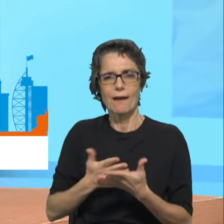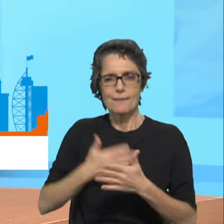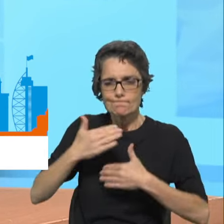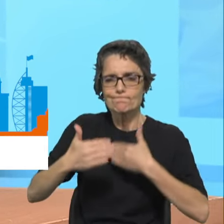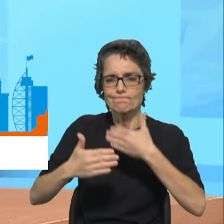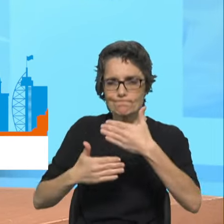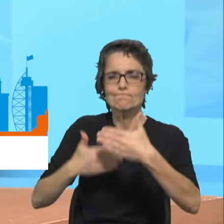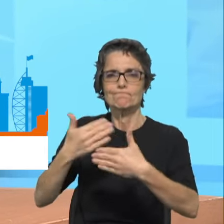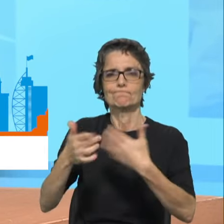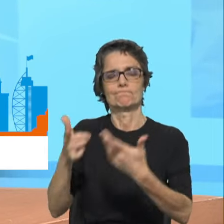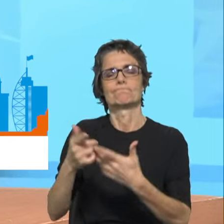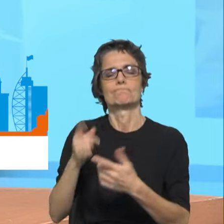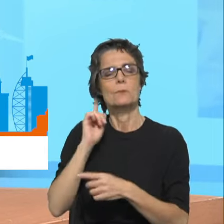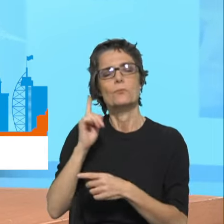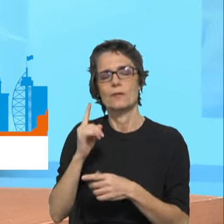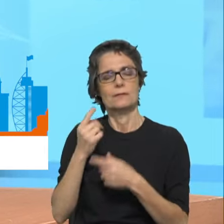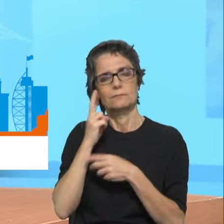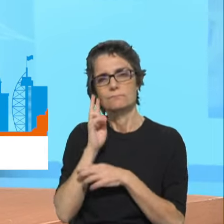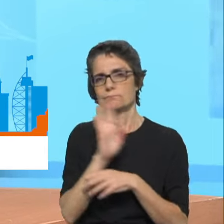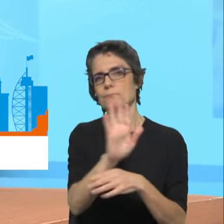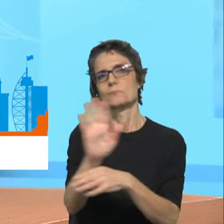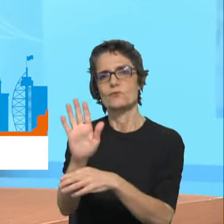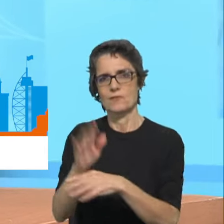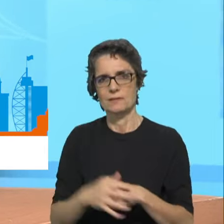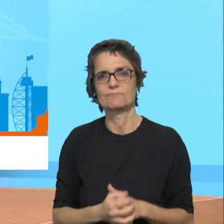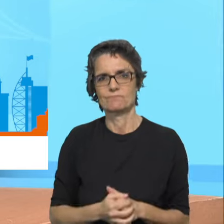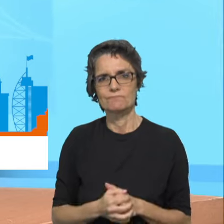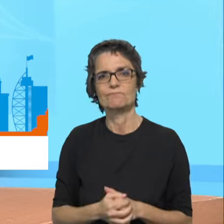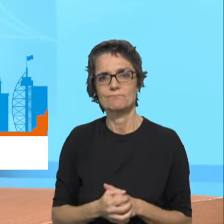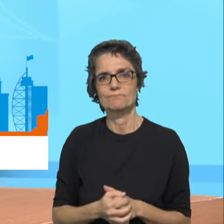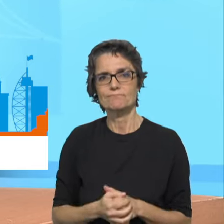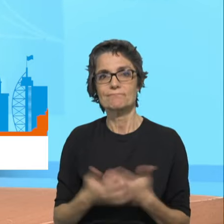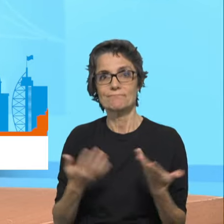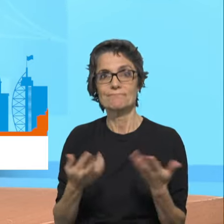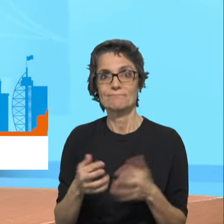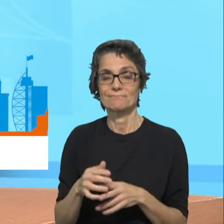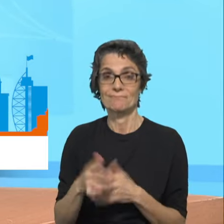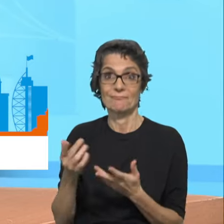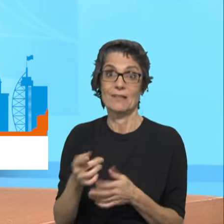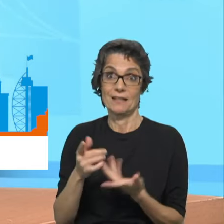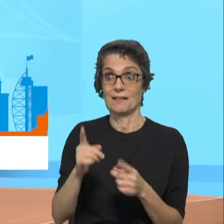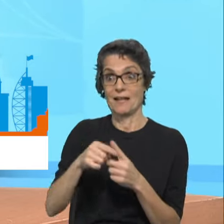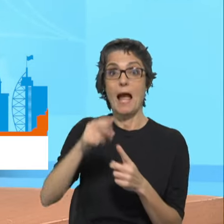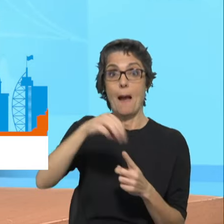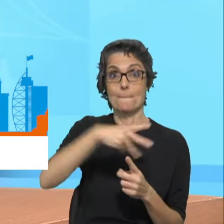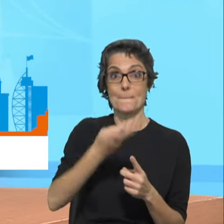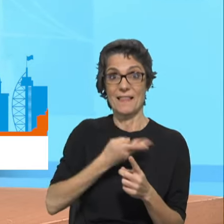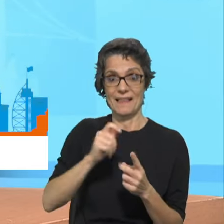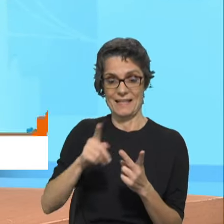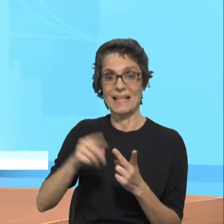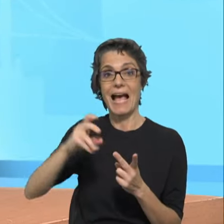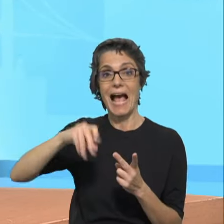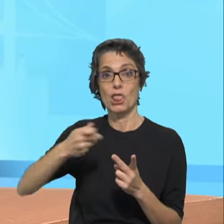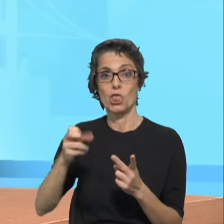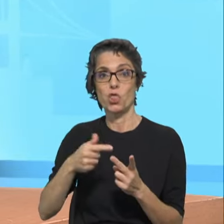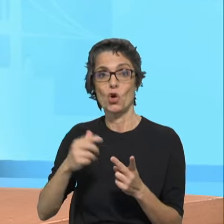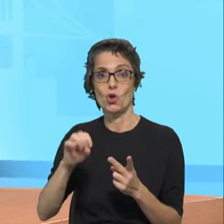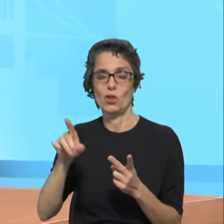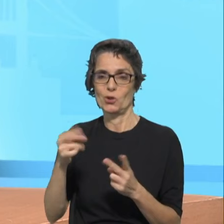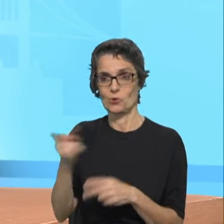é muito importante partilhá-lo. E ainda bem que a Madalena e que o António insistiram, vão estar os dois na mesa de